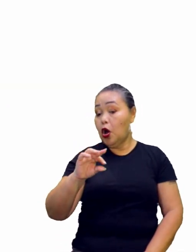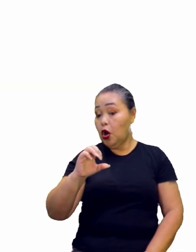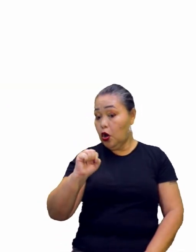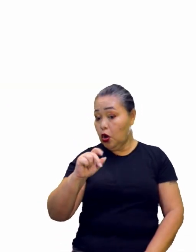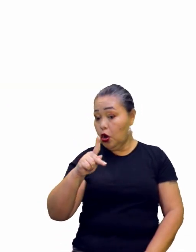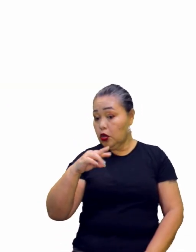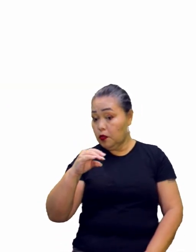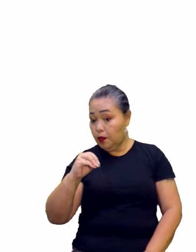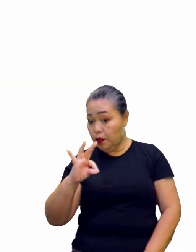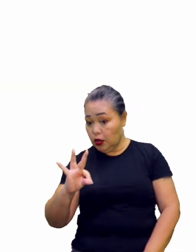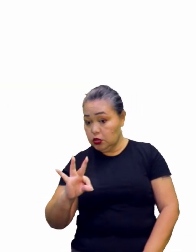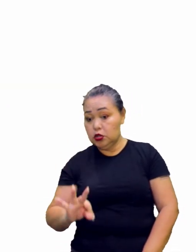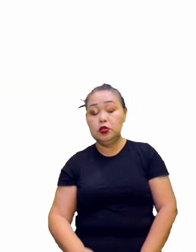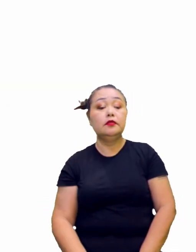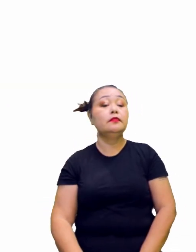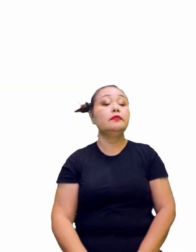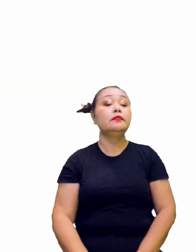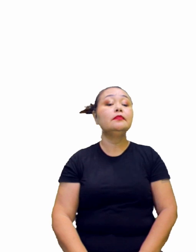número 4.